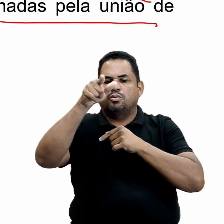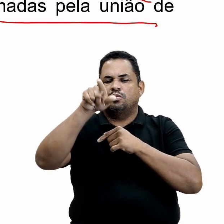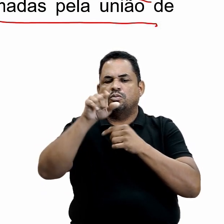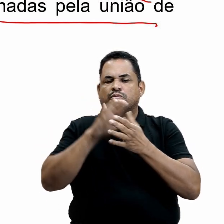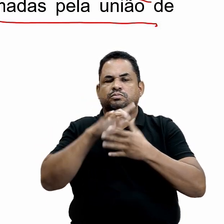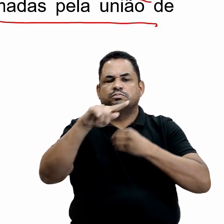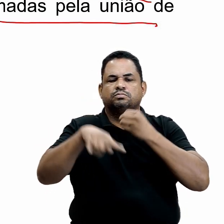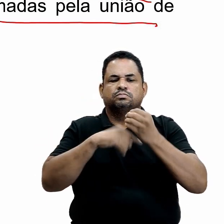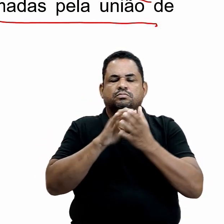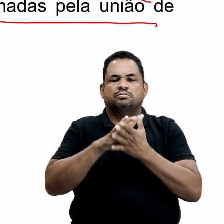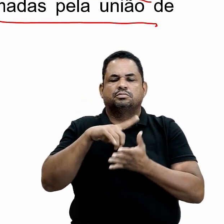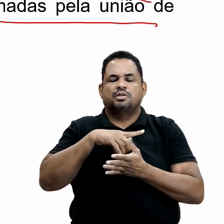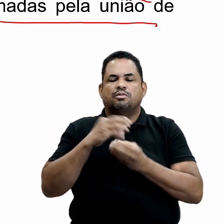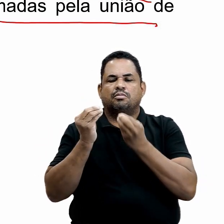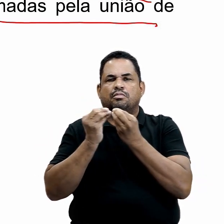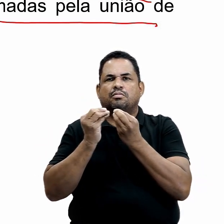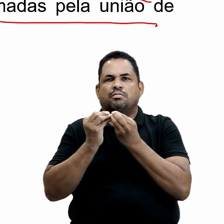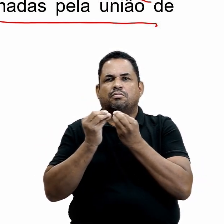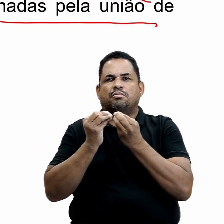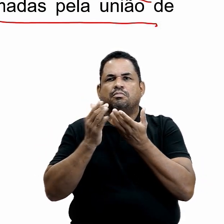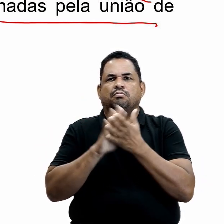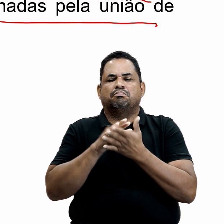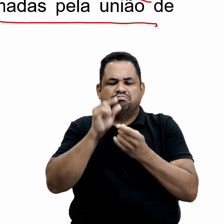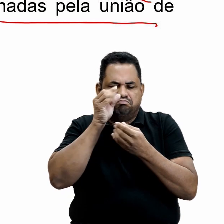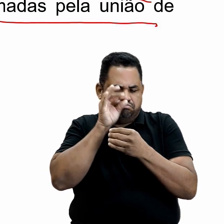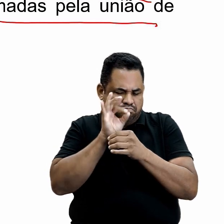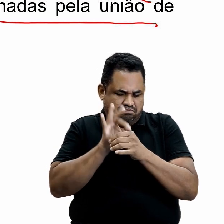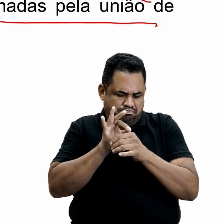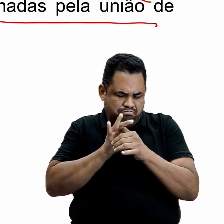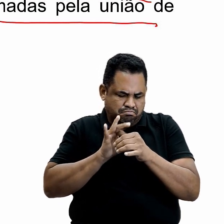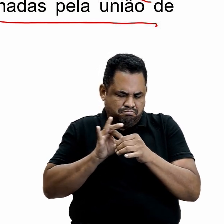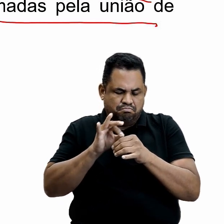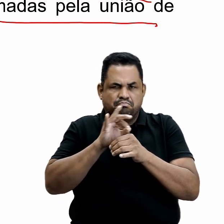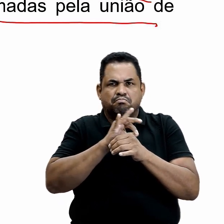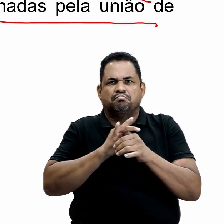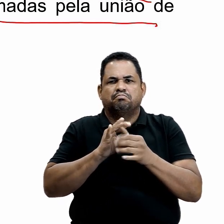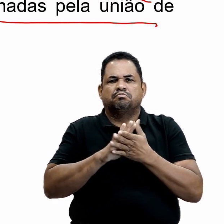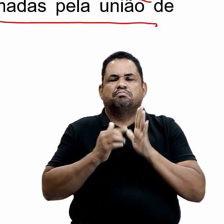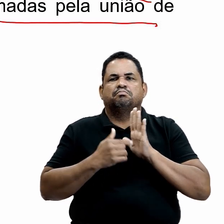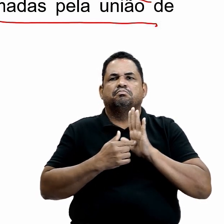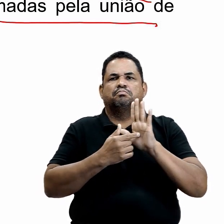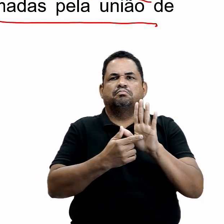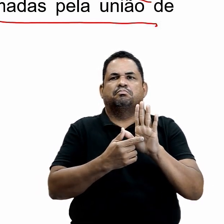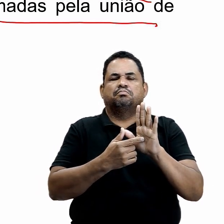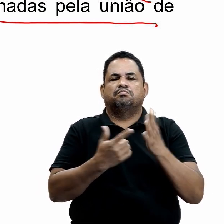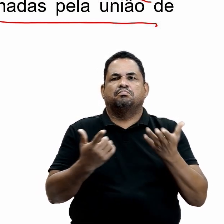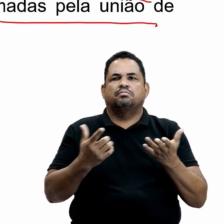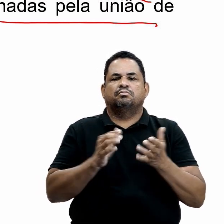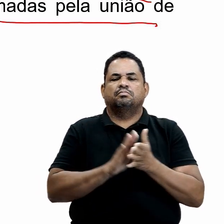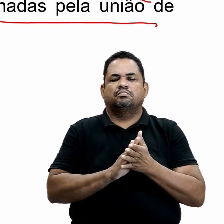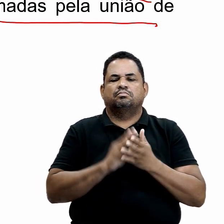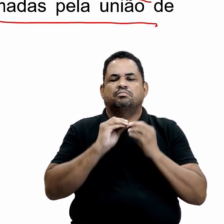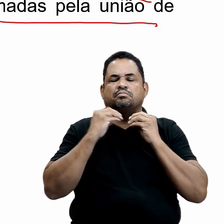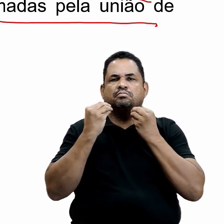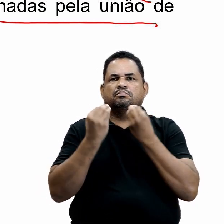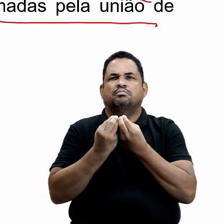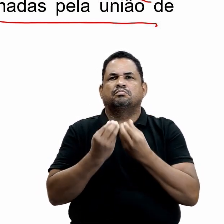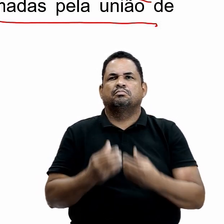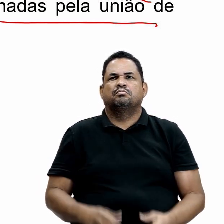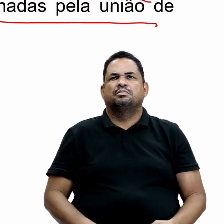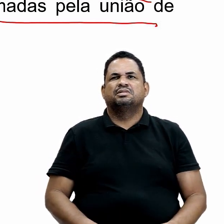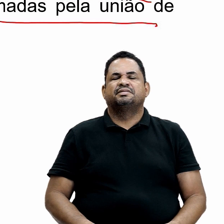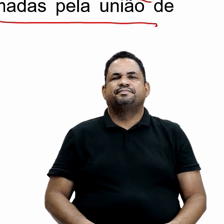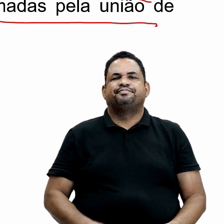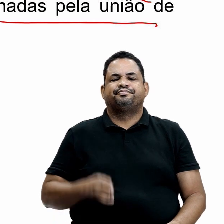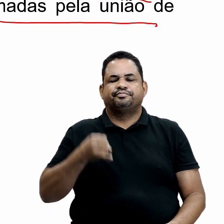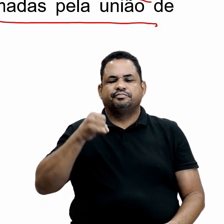uma molécula que é a menor parte que representa uma determinada substância. Se